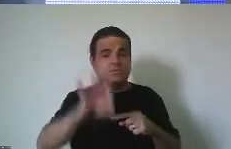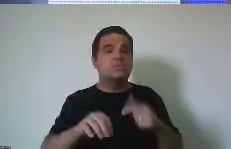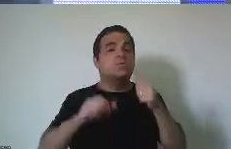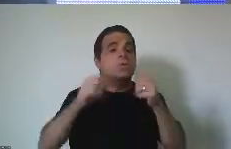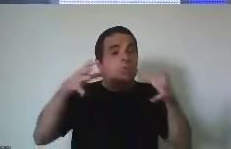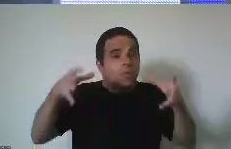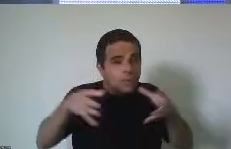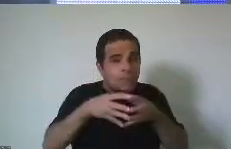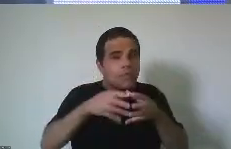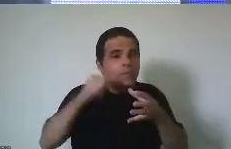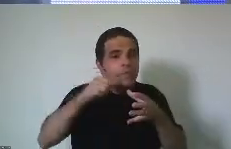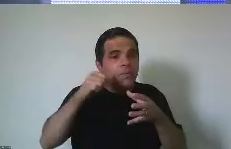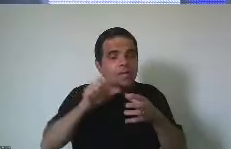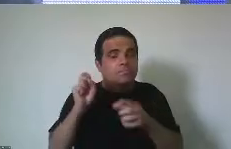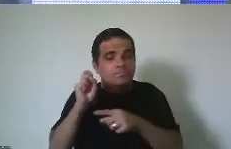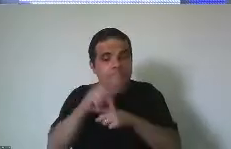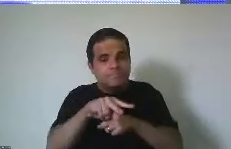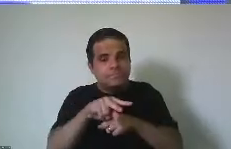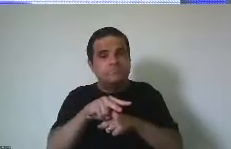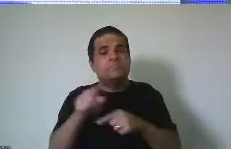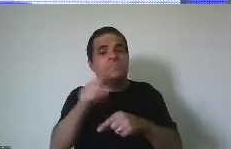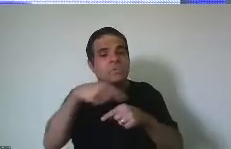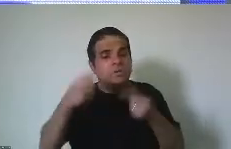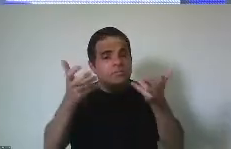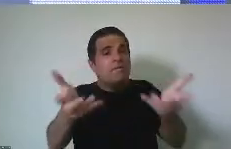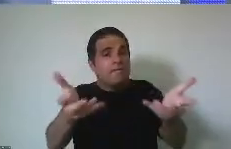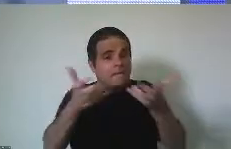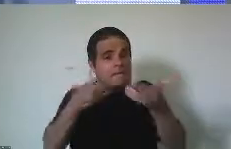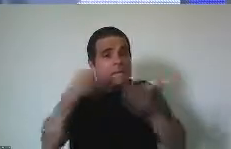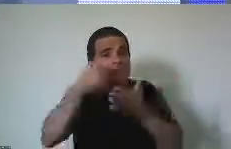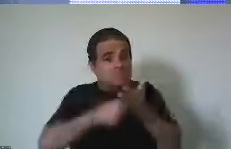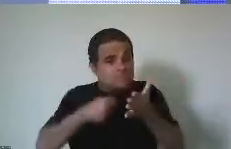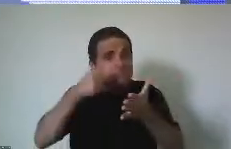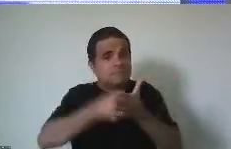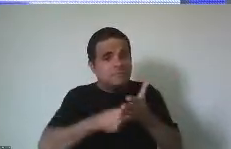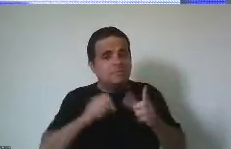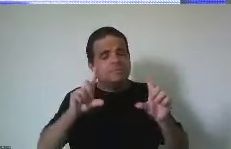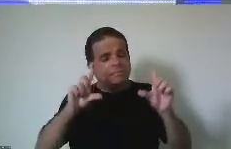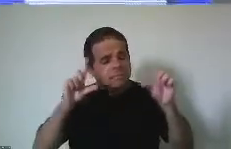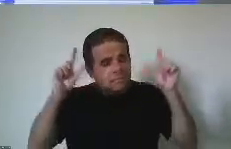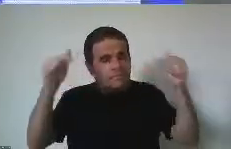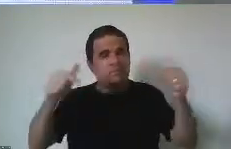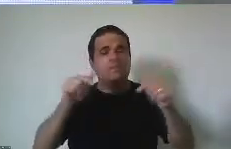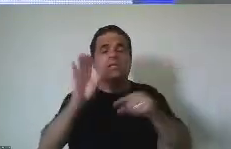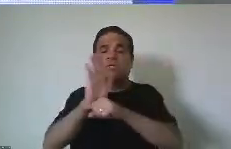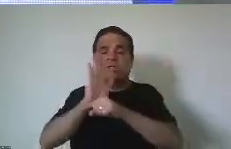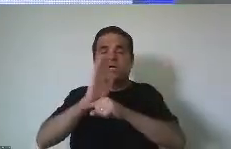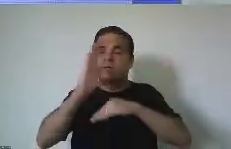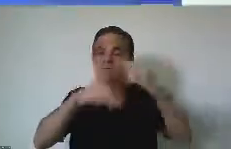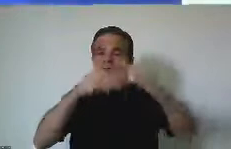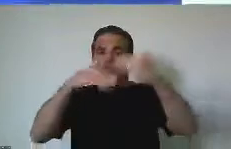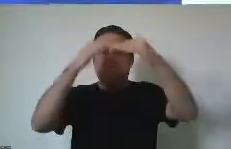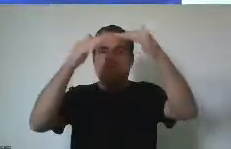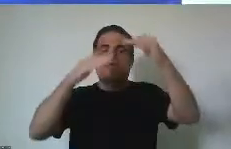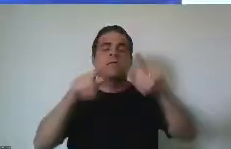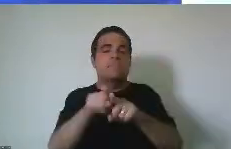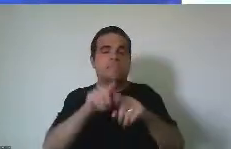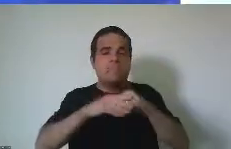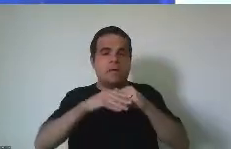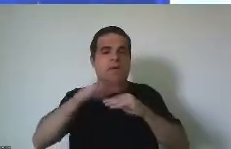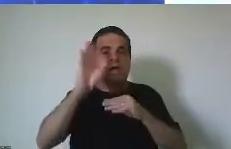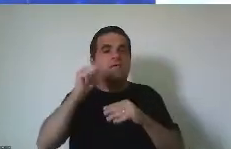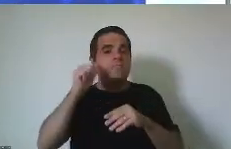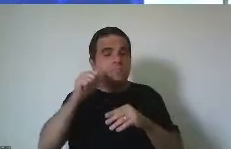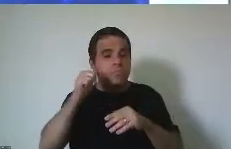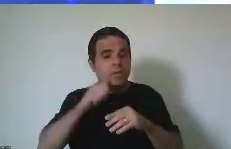programas portas de entrada é algo que a gente vem trabalhando muito intensidade além de desenvolver uma quantidade maior de mulheres